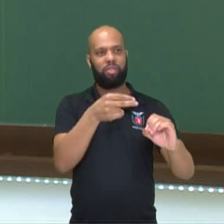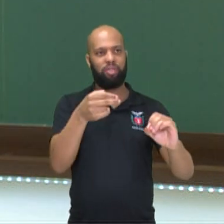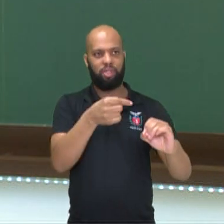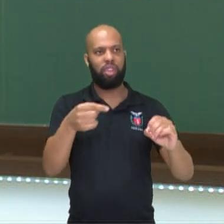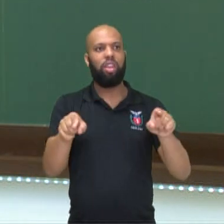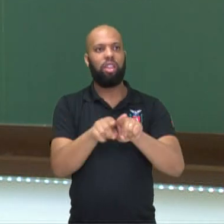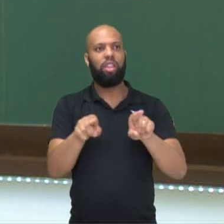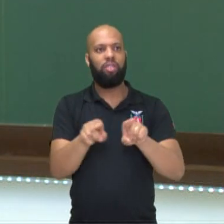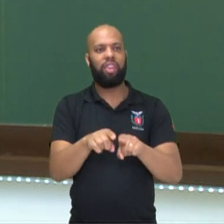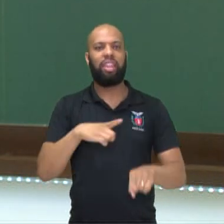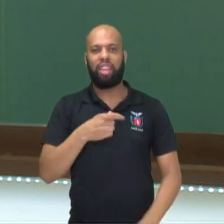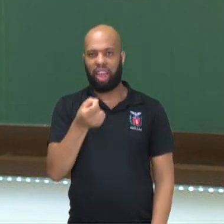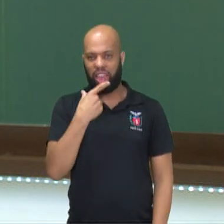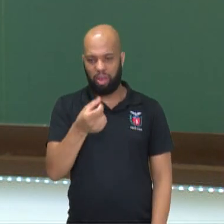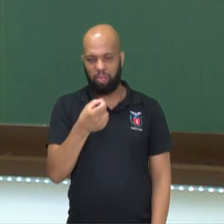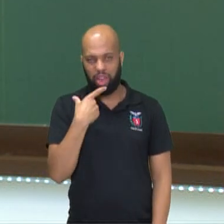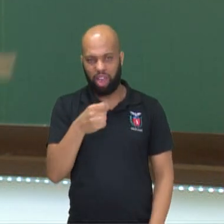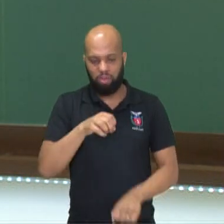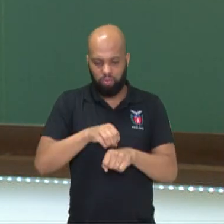Anti-inflamatório.